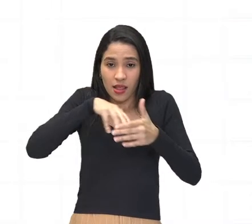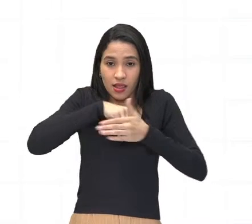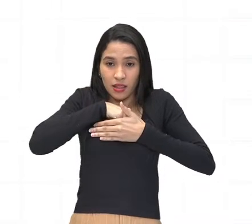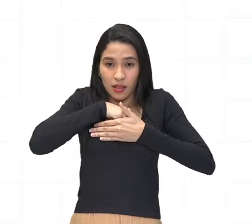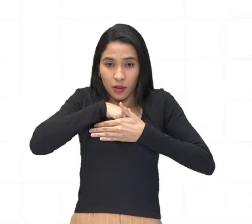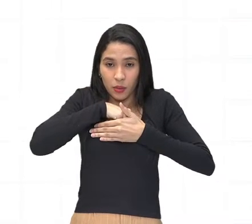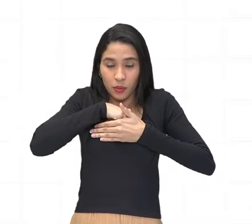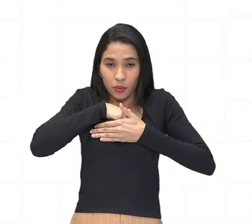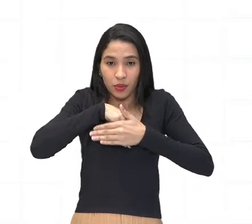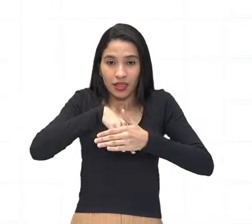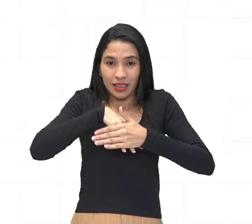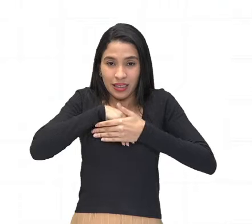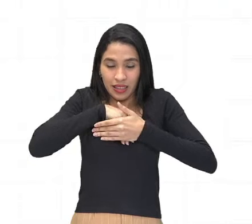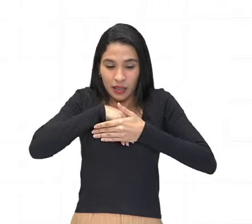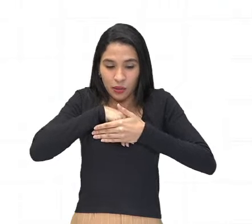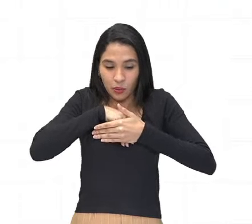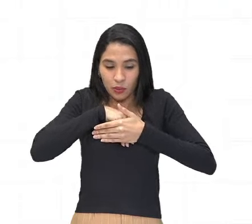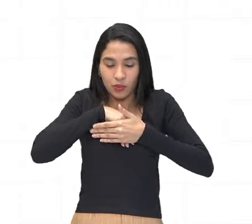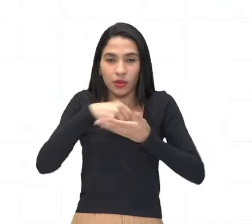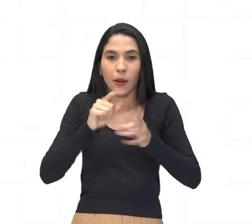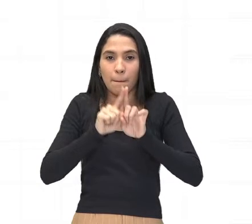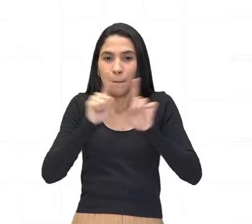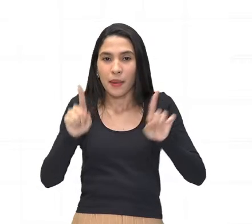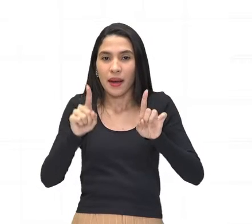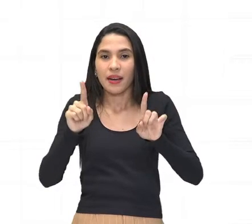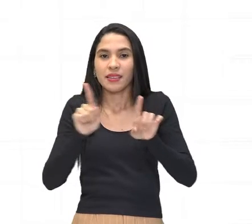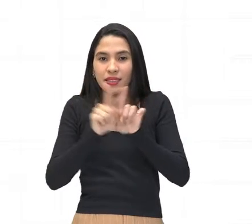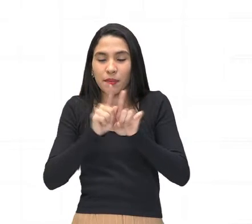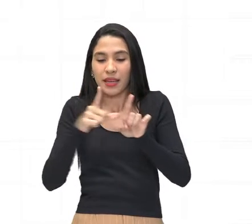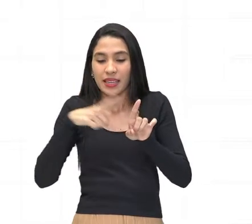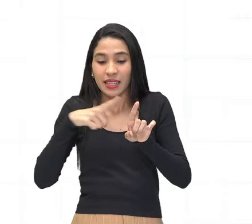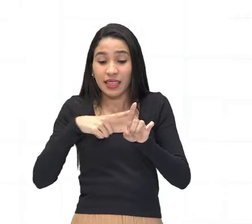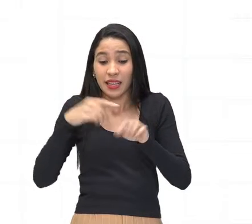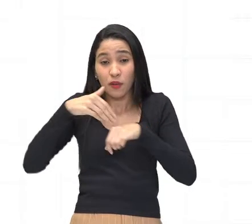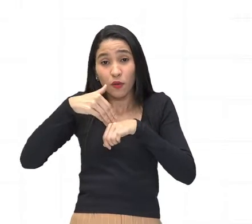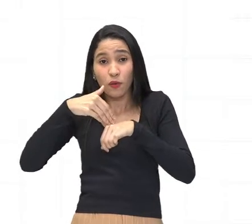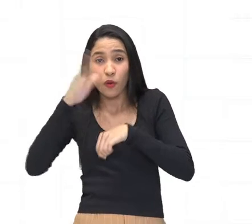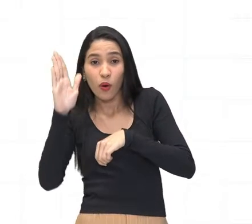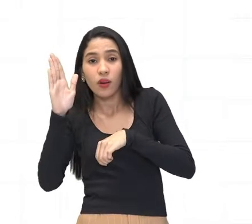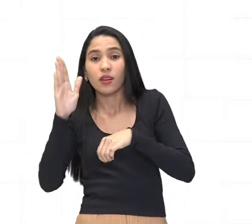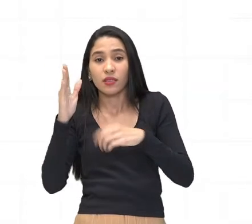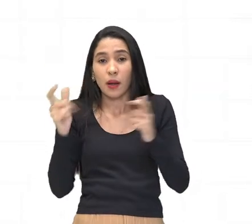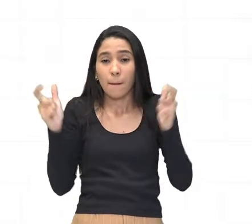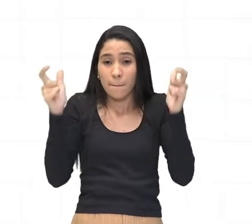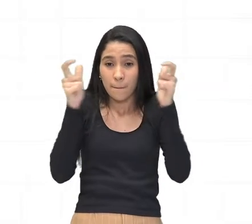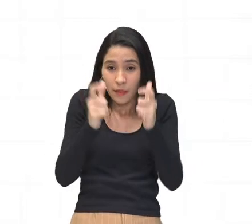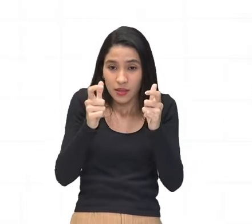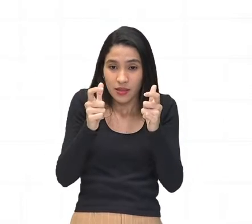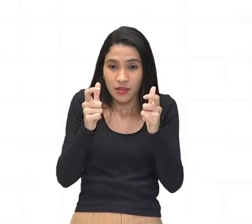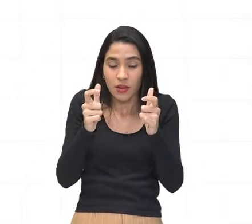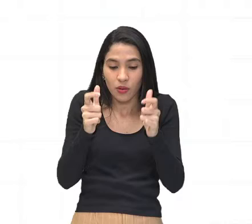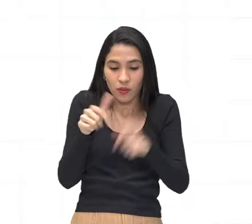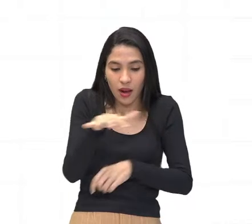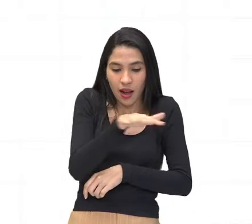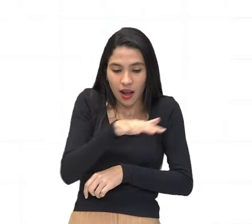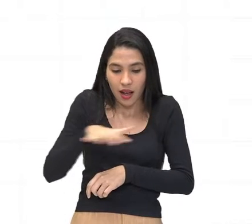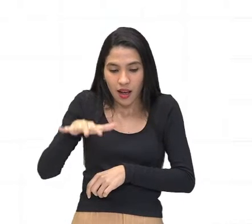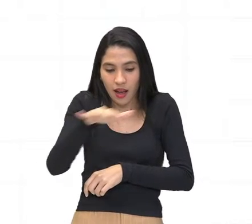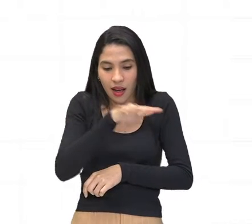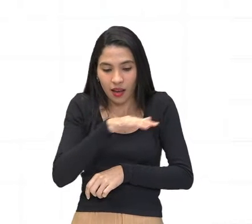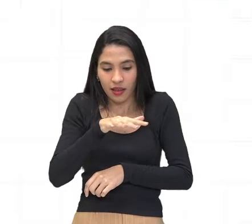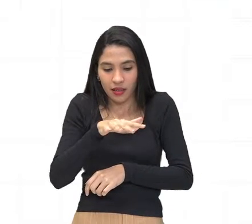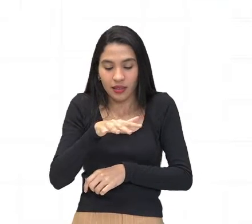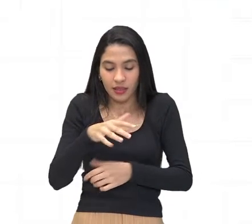né, exercida, mas nós temos uma pressão interna dentro do nosso corpo que